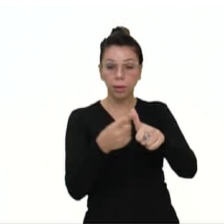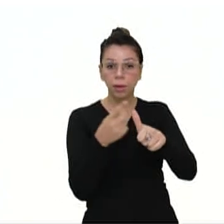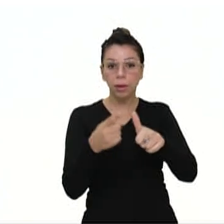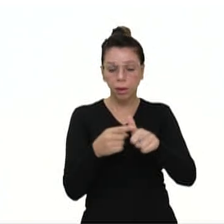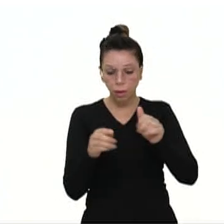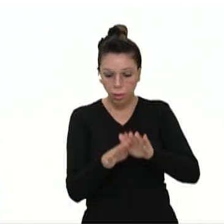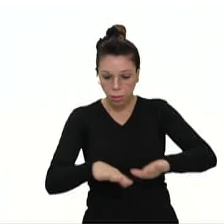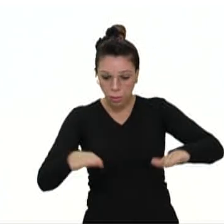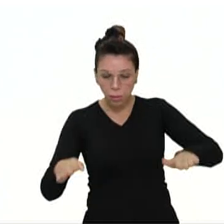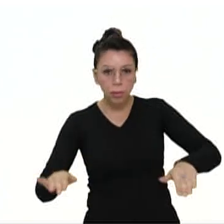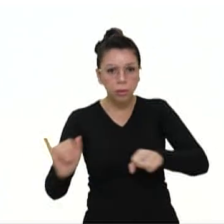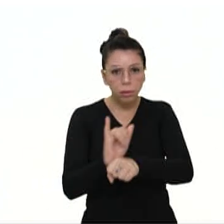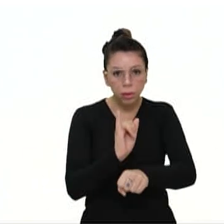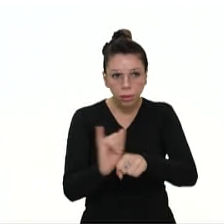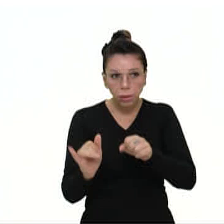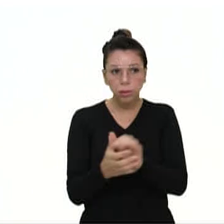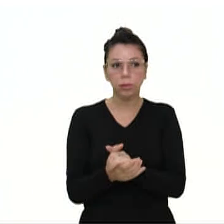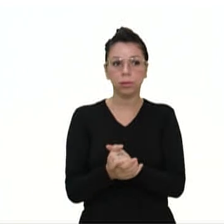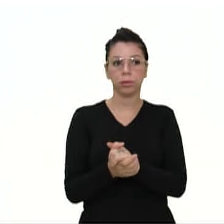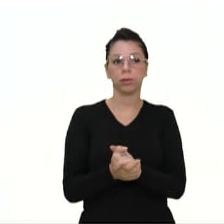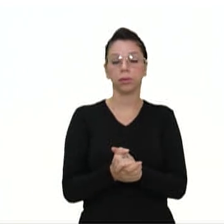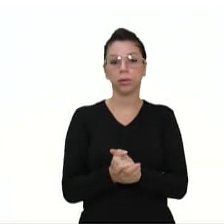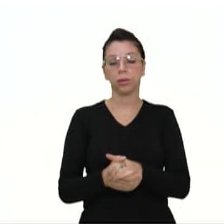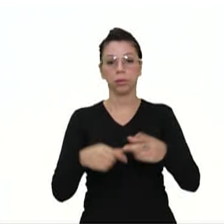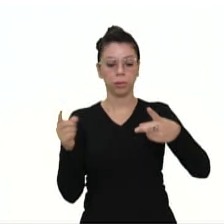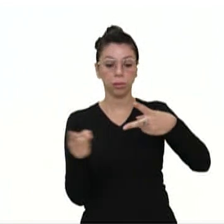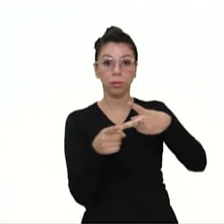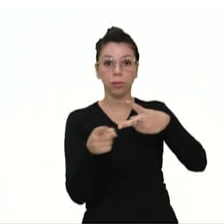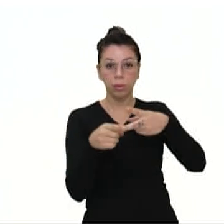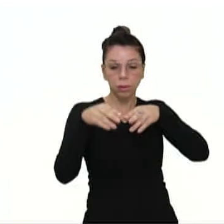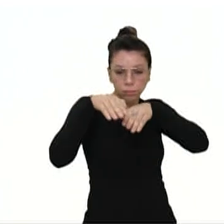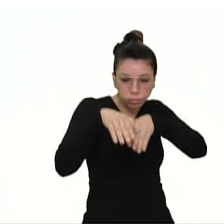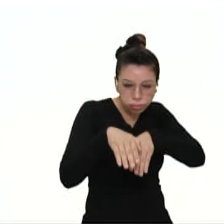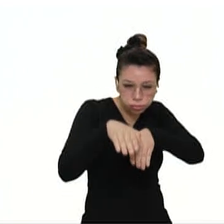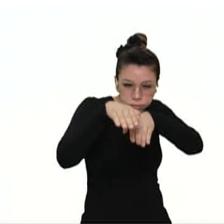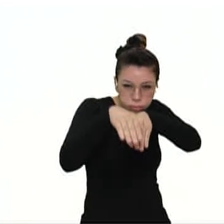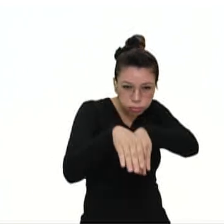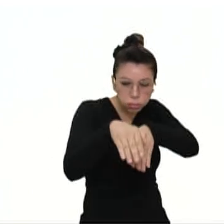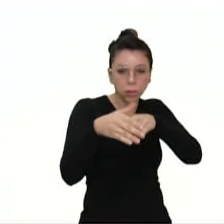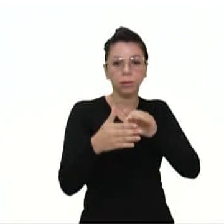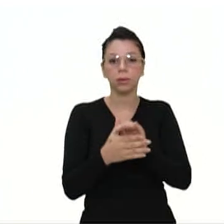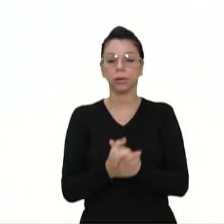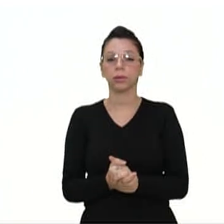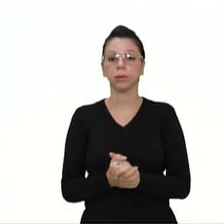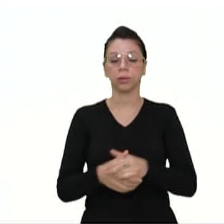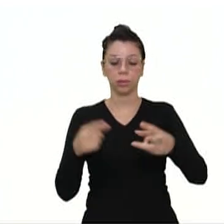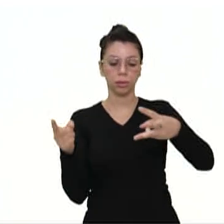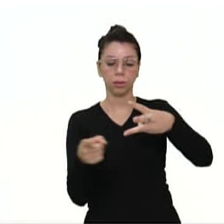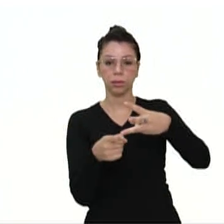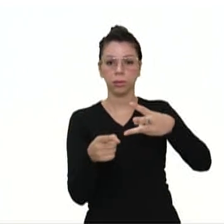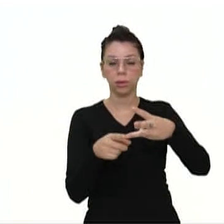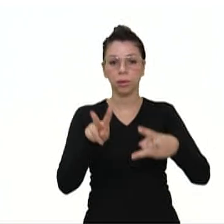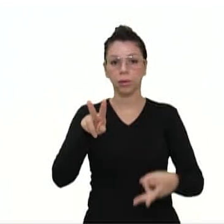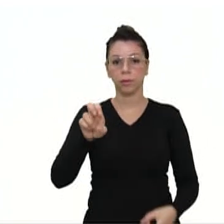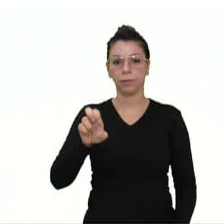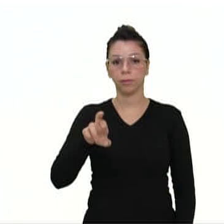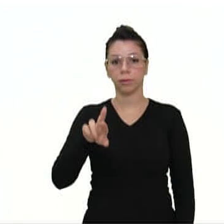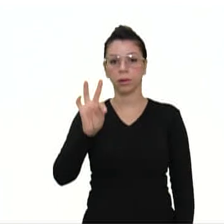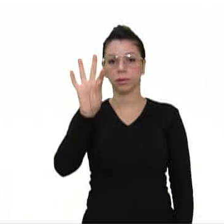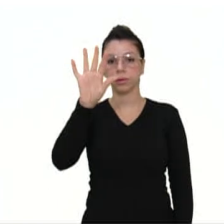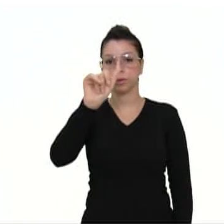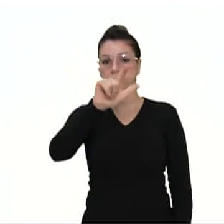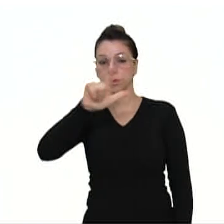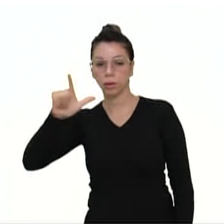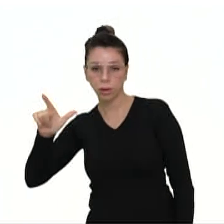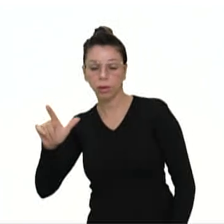O downhill são descidas em ladeira. Número 3. Vertical é praticada